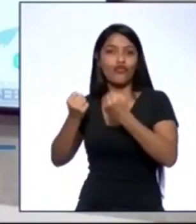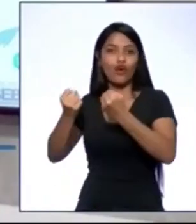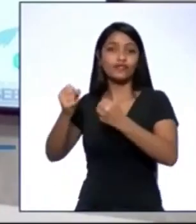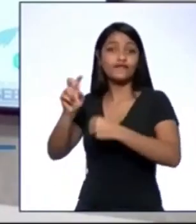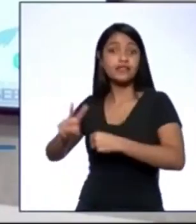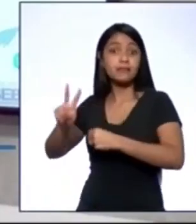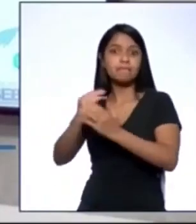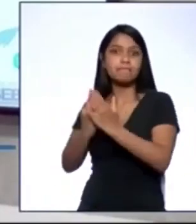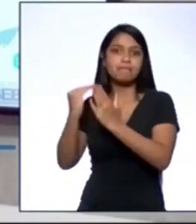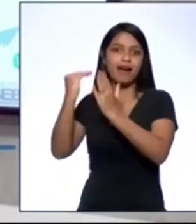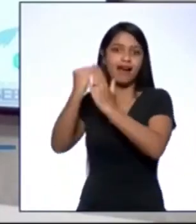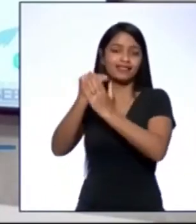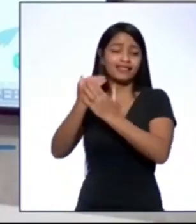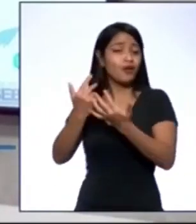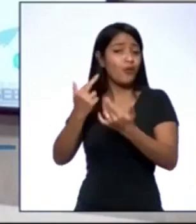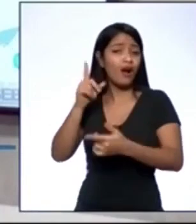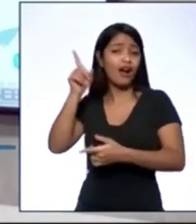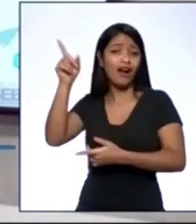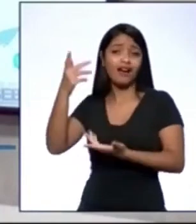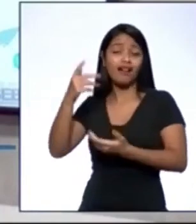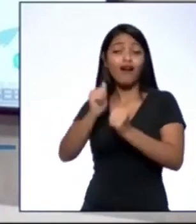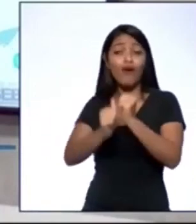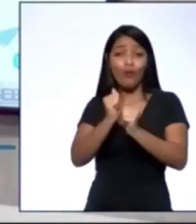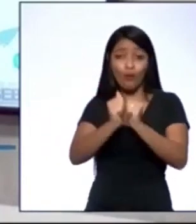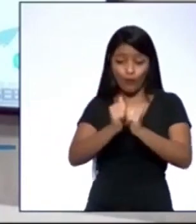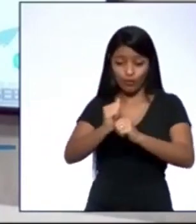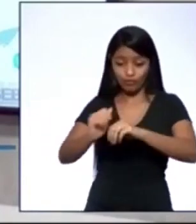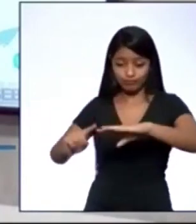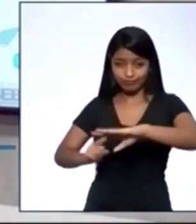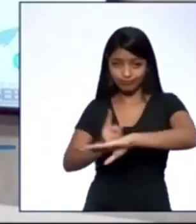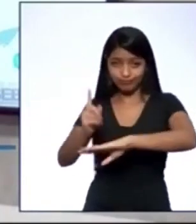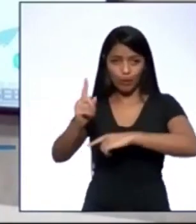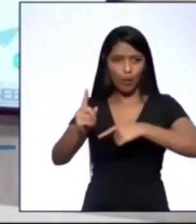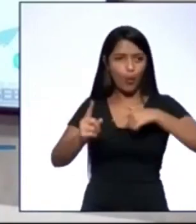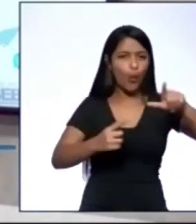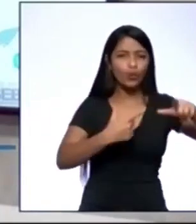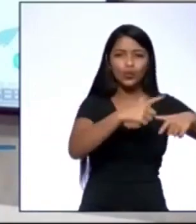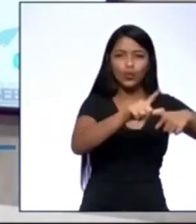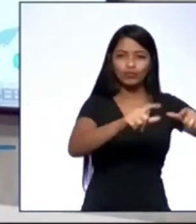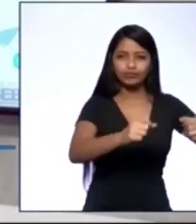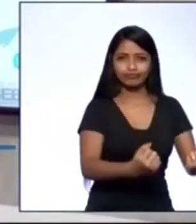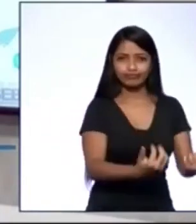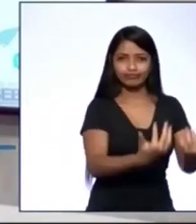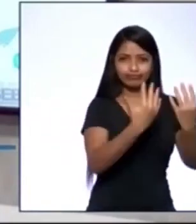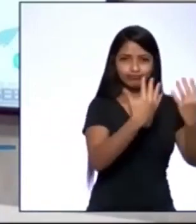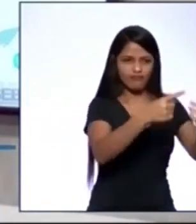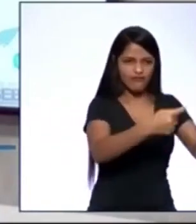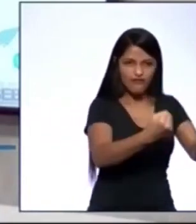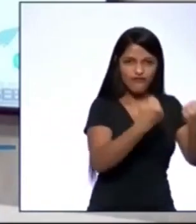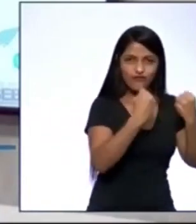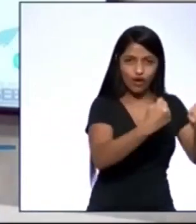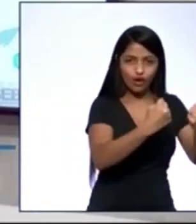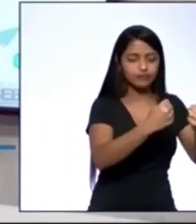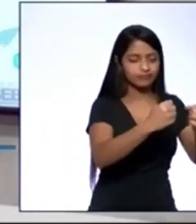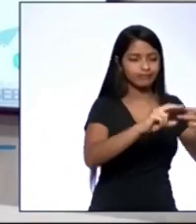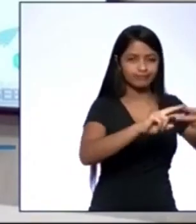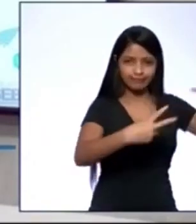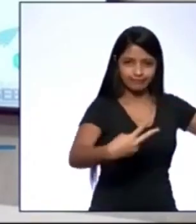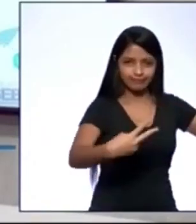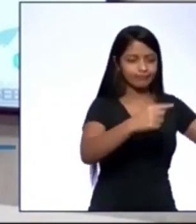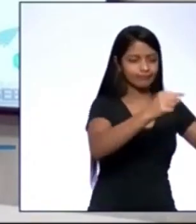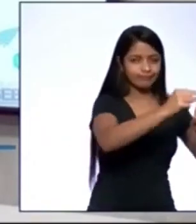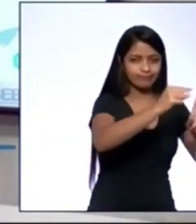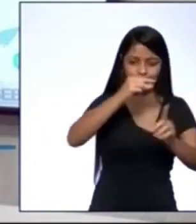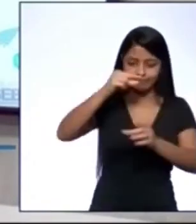feito? Pegar a planta do arroz, inserir o DNA de outras plantas que fizeram com que a semente do arroz